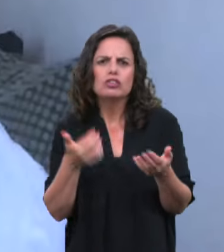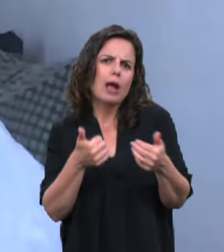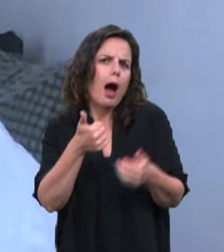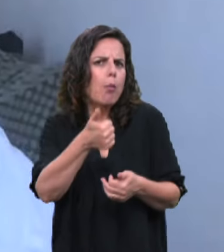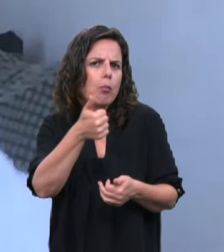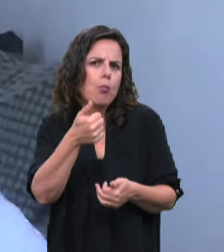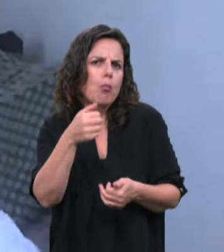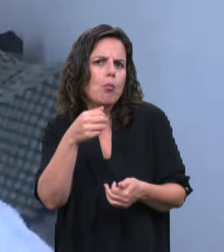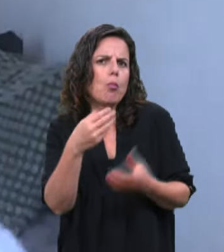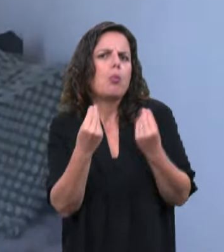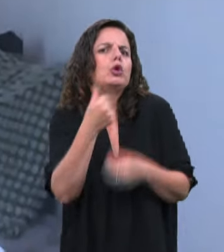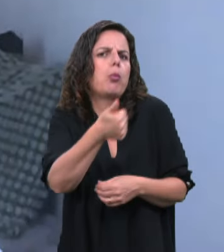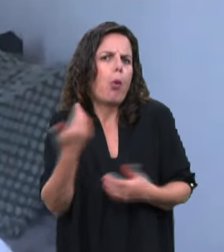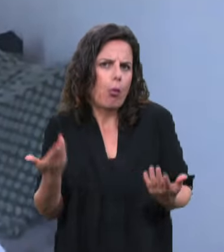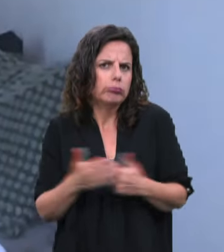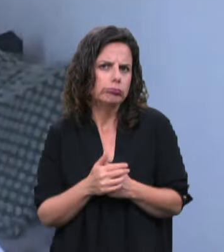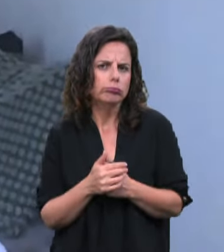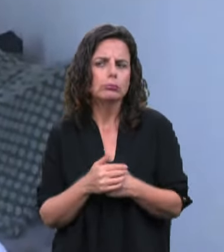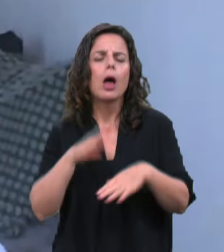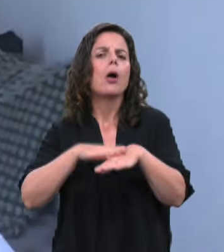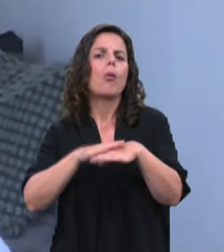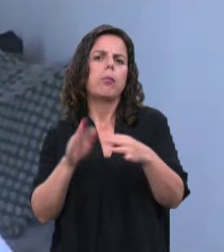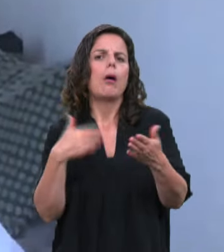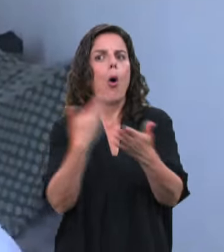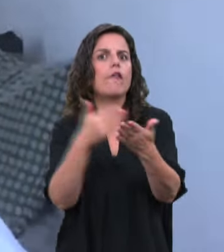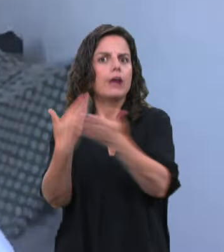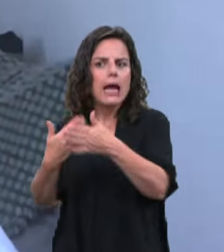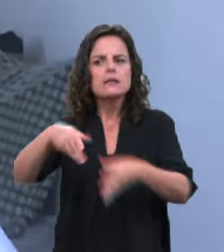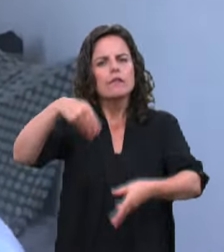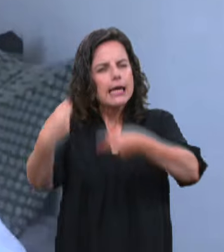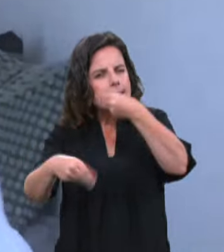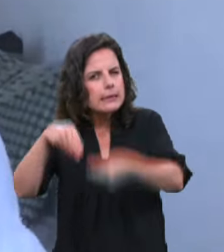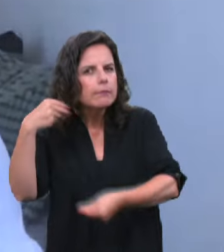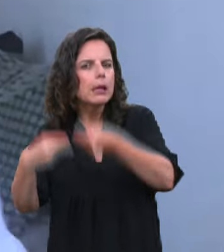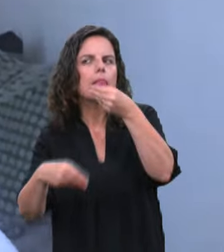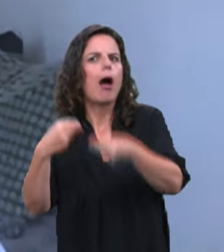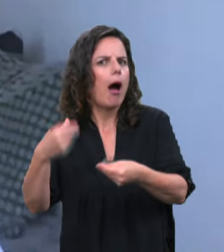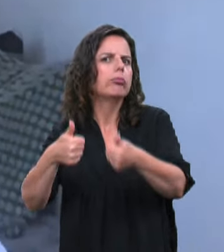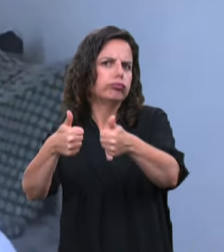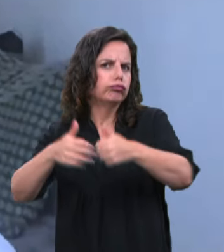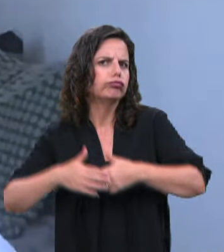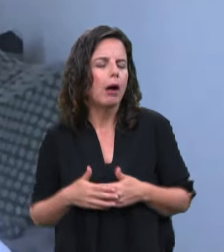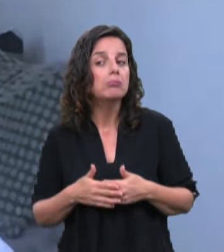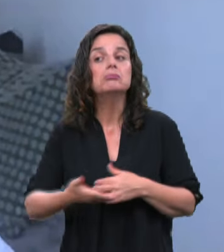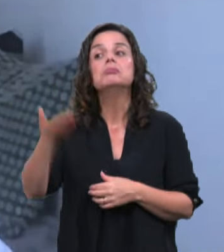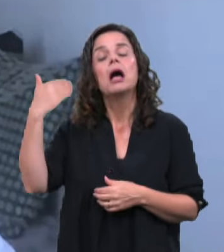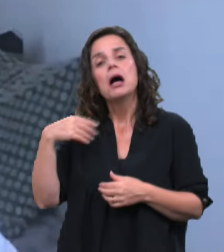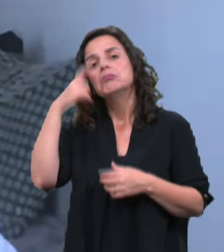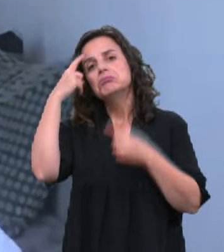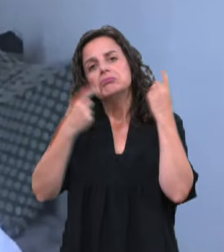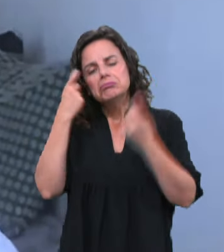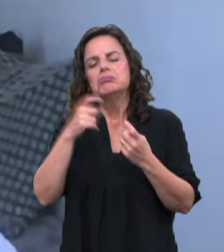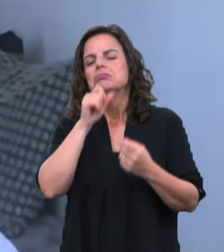está muito bom para o que oferece, para a flexibilidade que oferece. Então pareceu-me, na